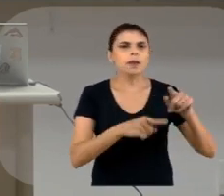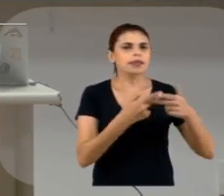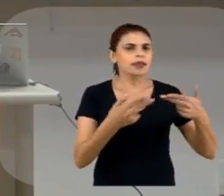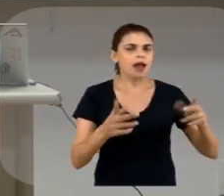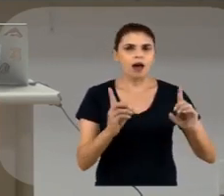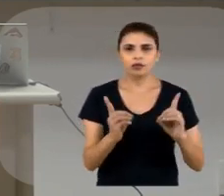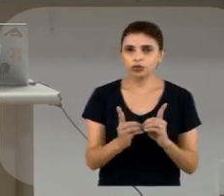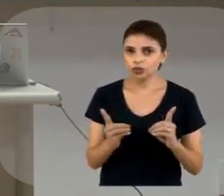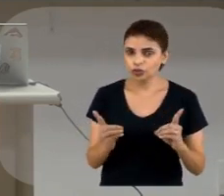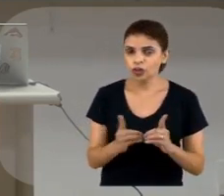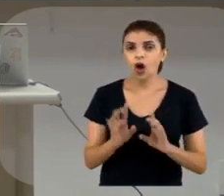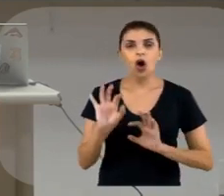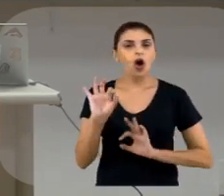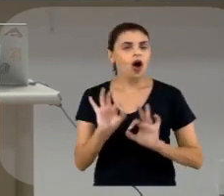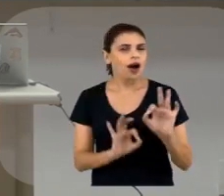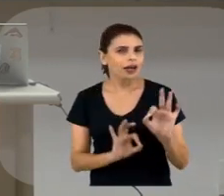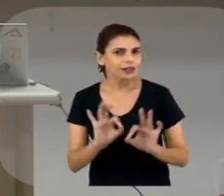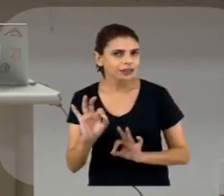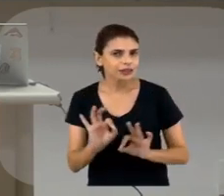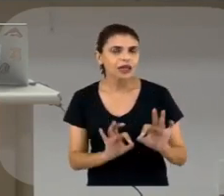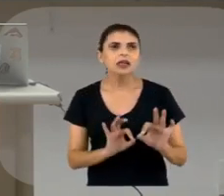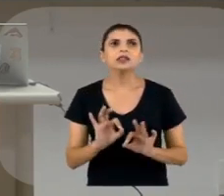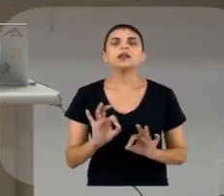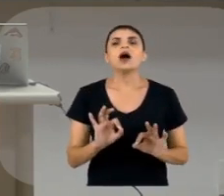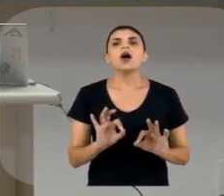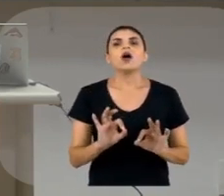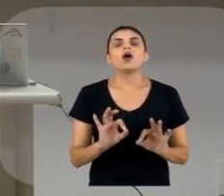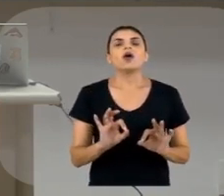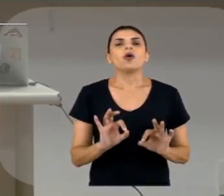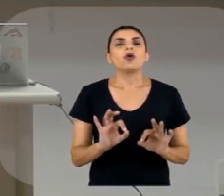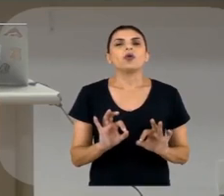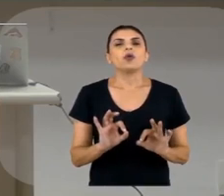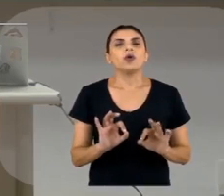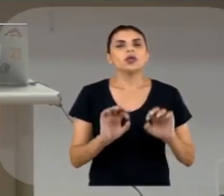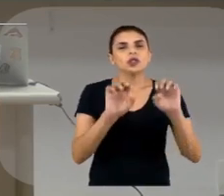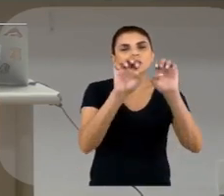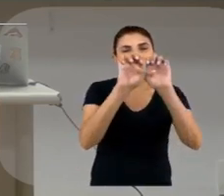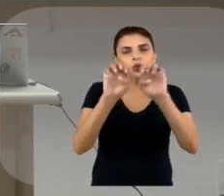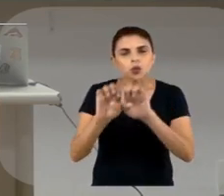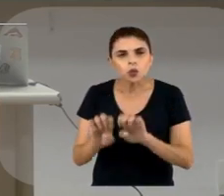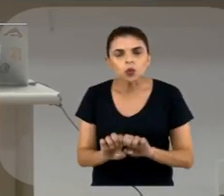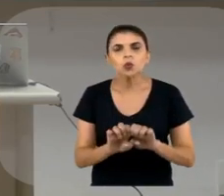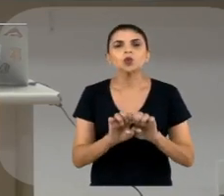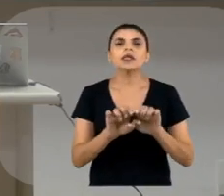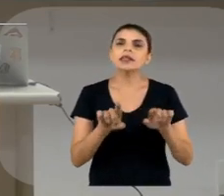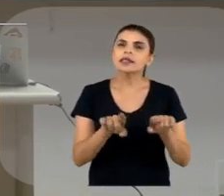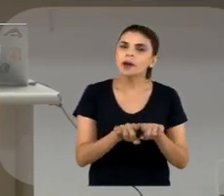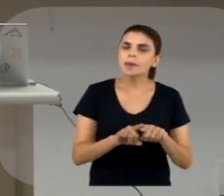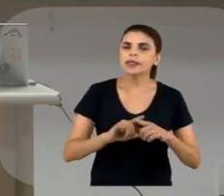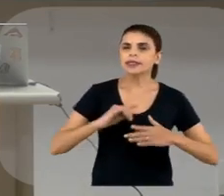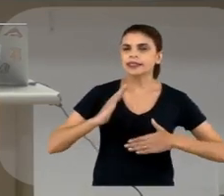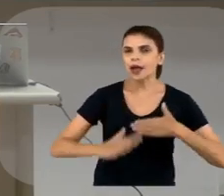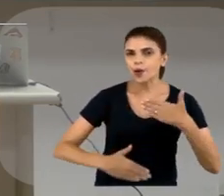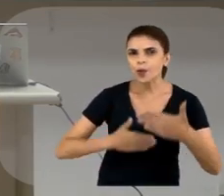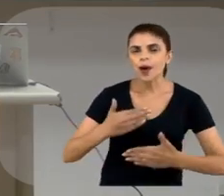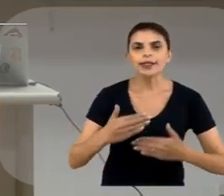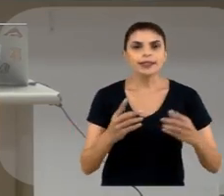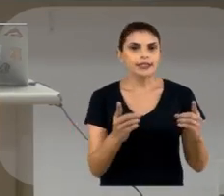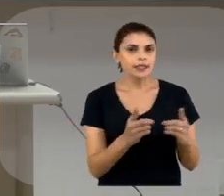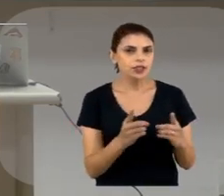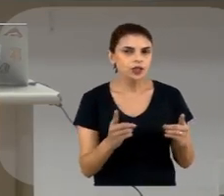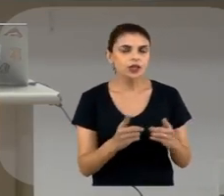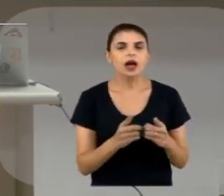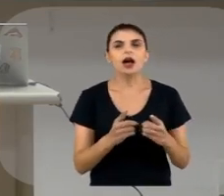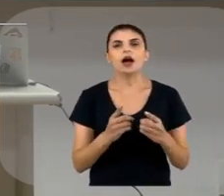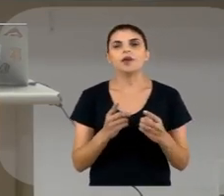didático, a organização das estruturas e dessa sequência didática, né,